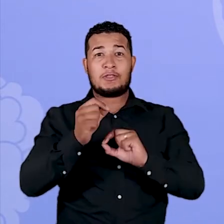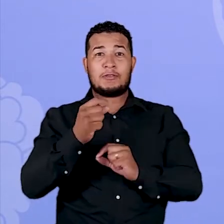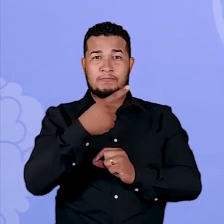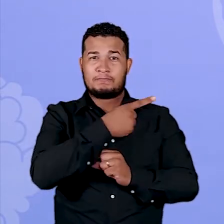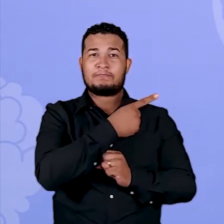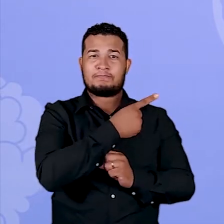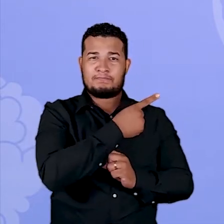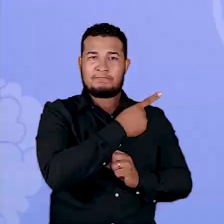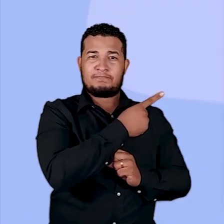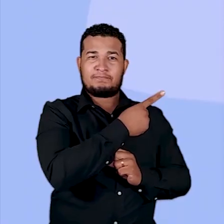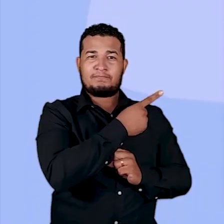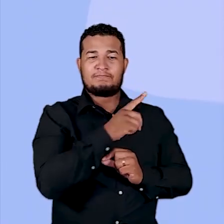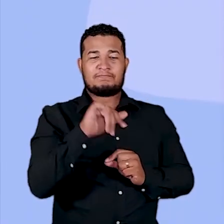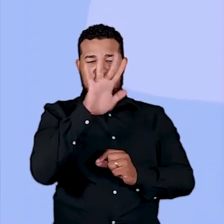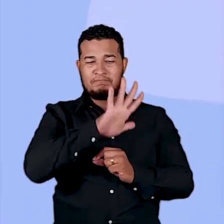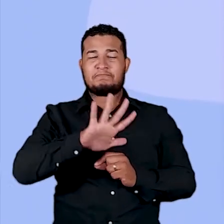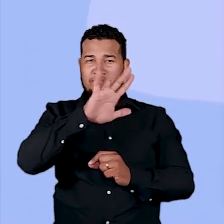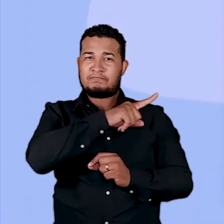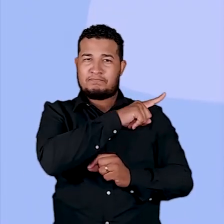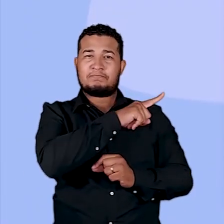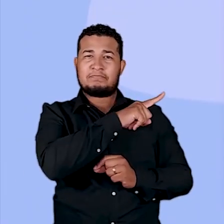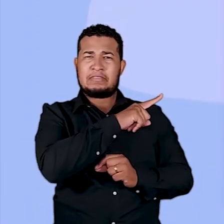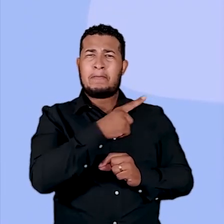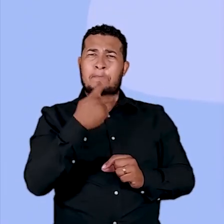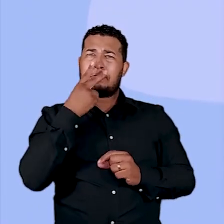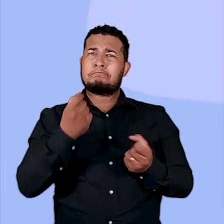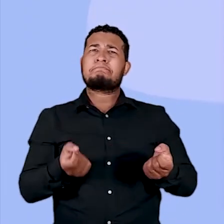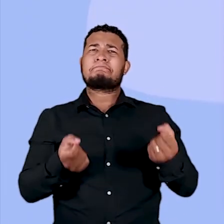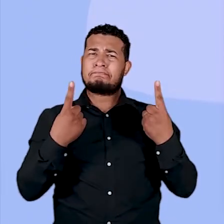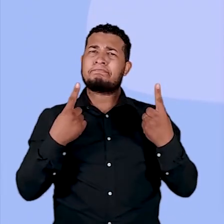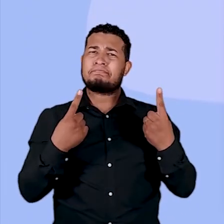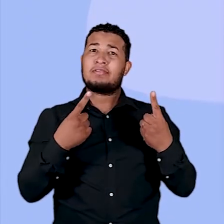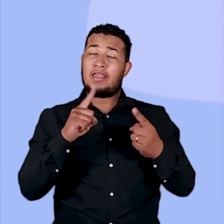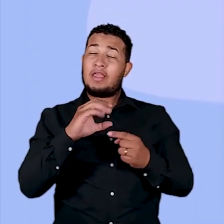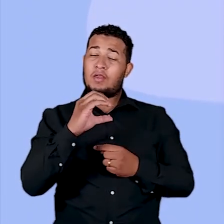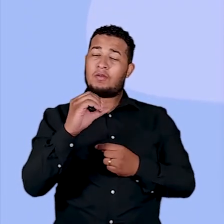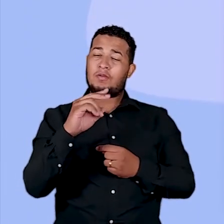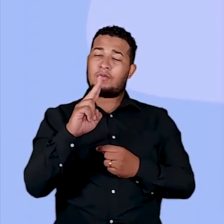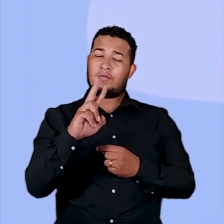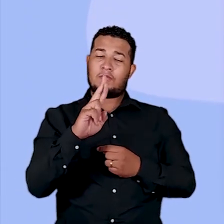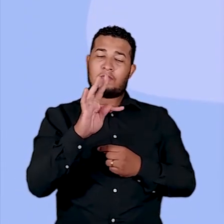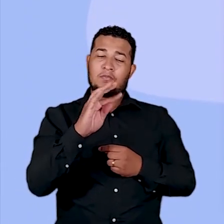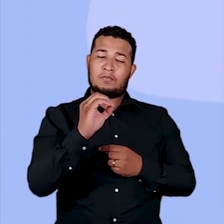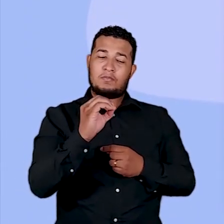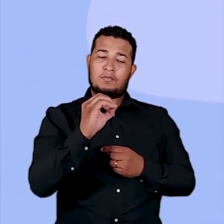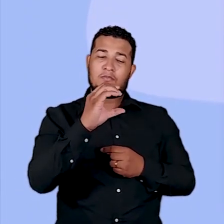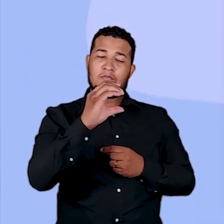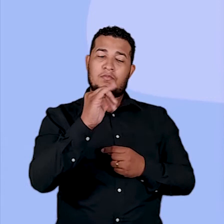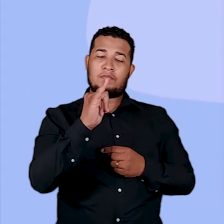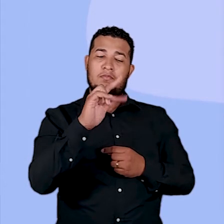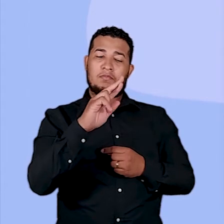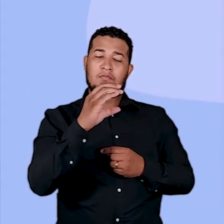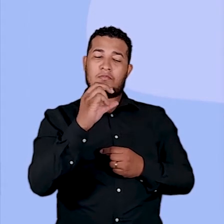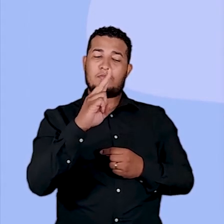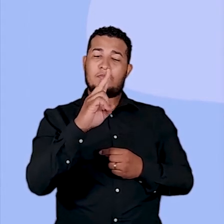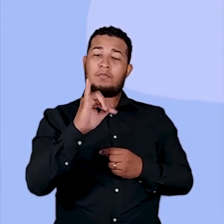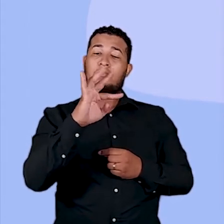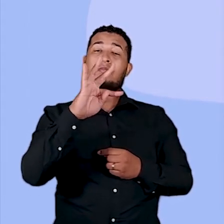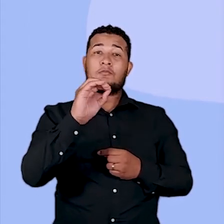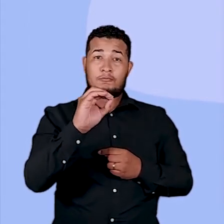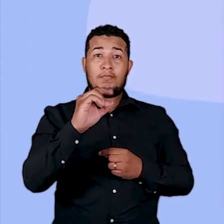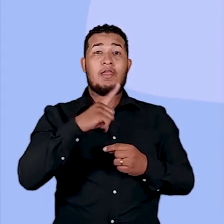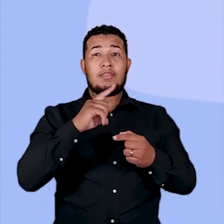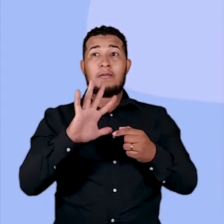gente criar um curto-circuito, olha essa imagem, que imagem muito doida. Essa ideia é um curto-circuito. E o curto-circuito no dia a dia,